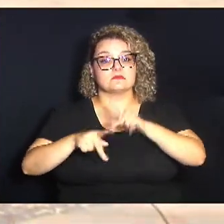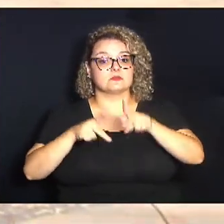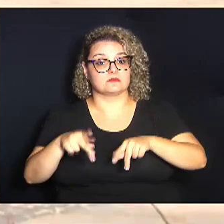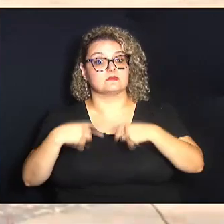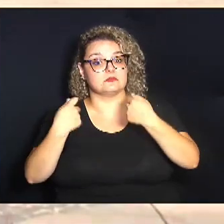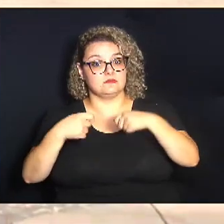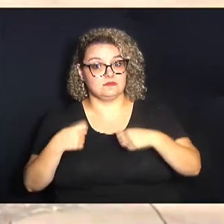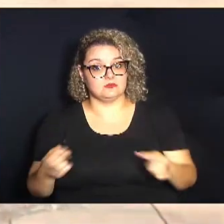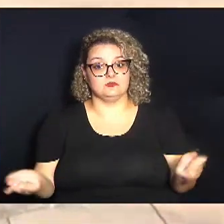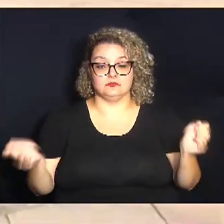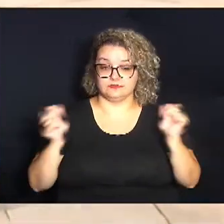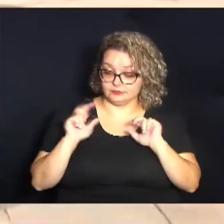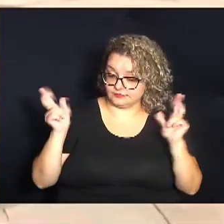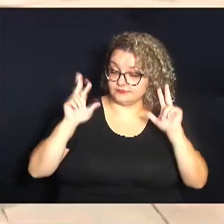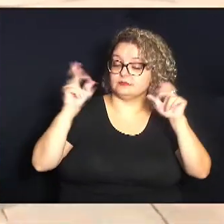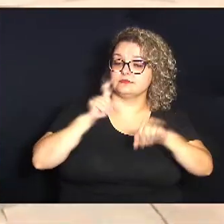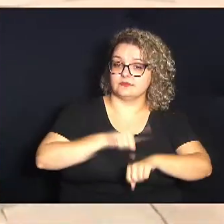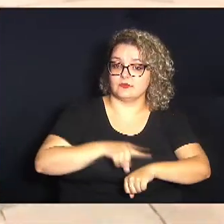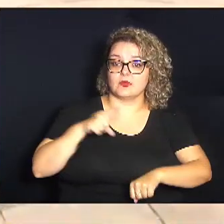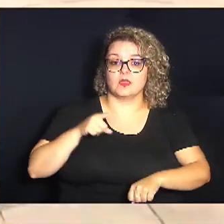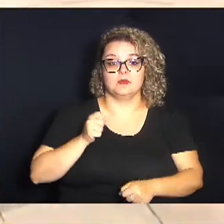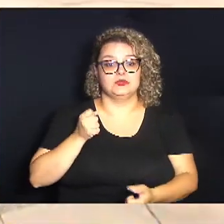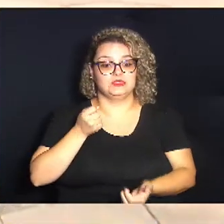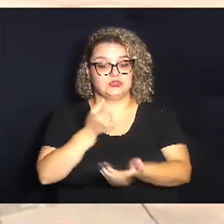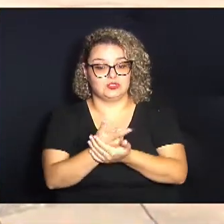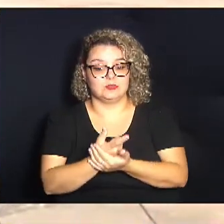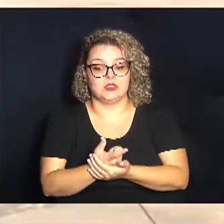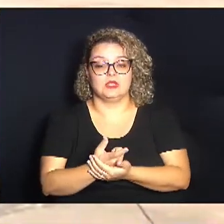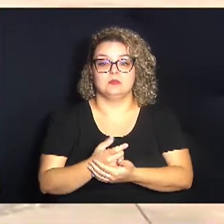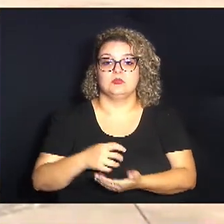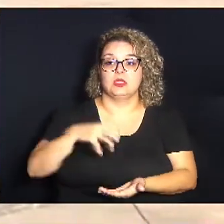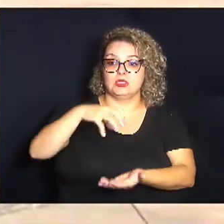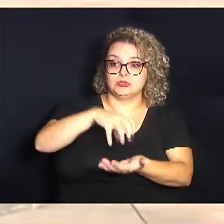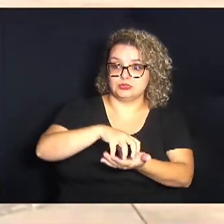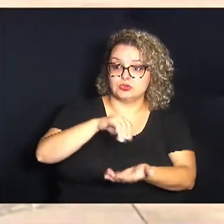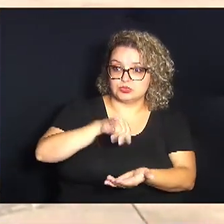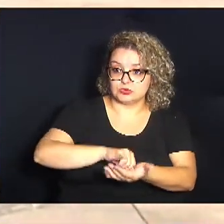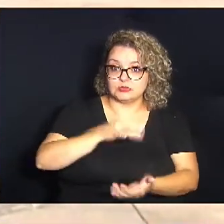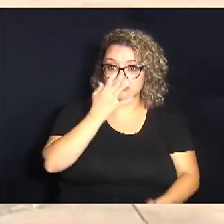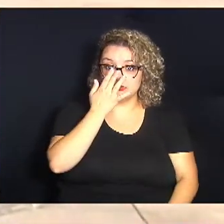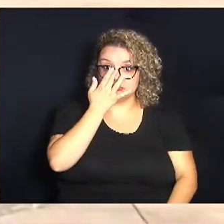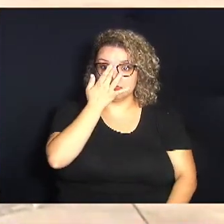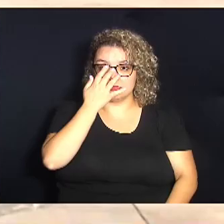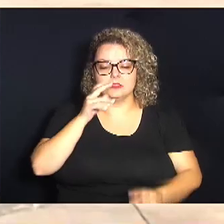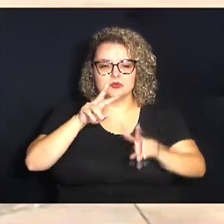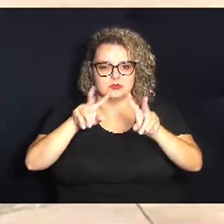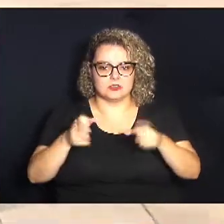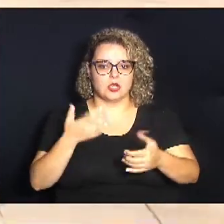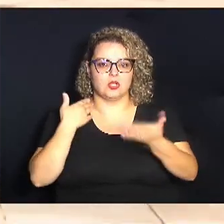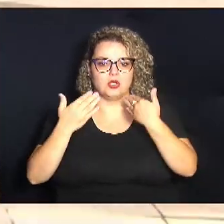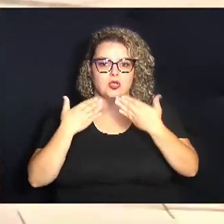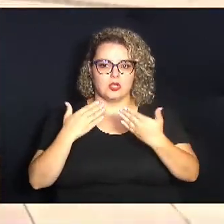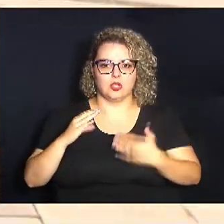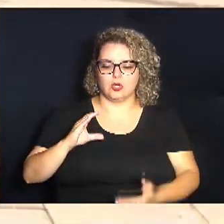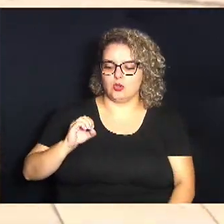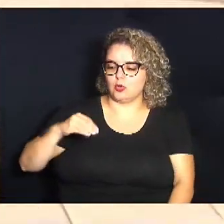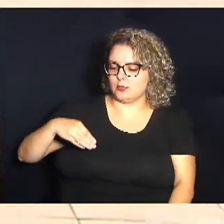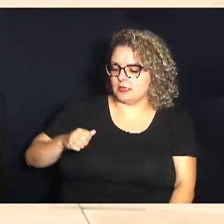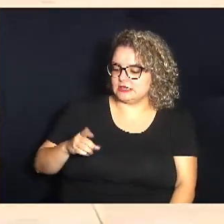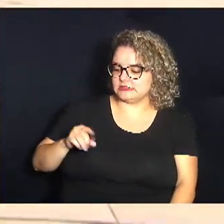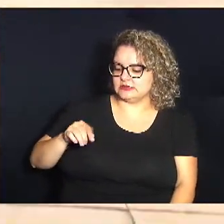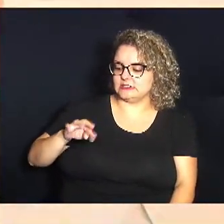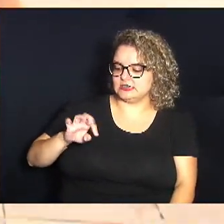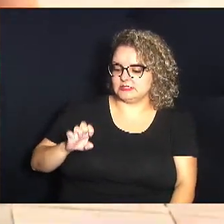precisa estar muito atenta na hora das compras, de estar aqui pelo centro. E sobre esse assunto eu vou conversar com a comandante da